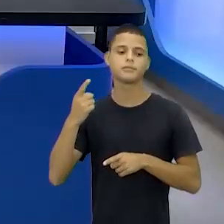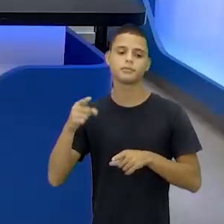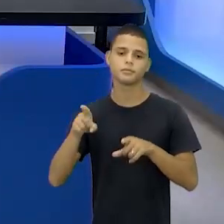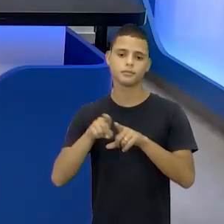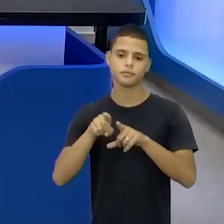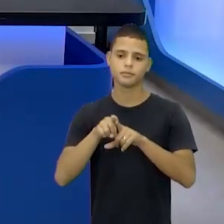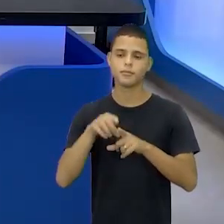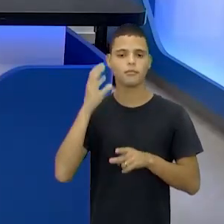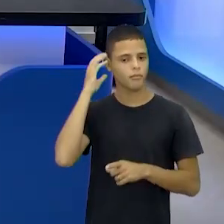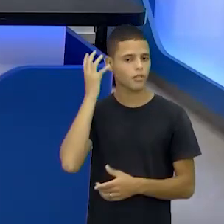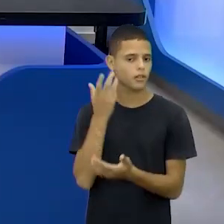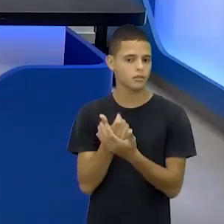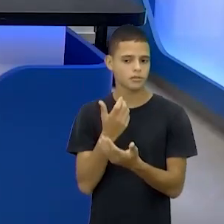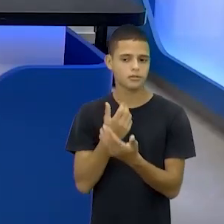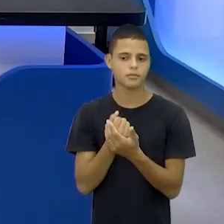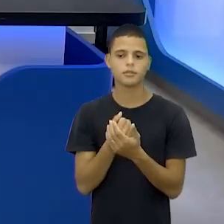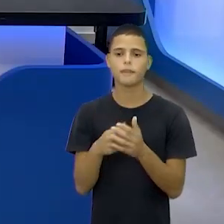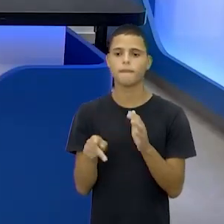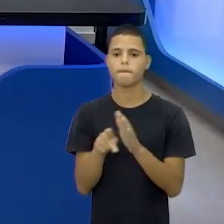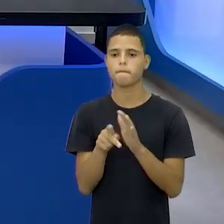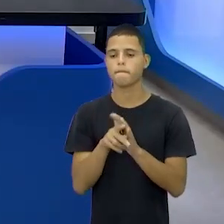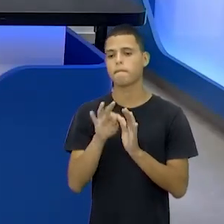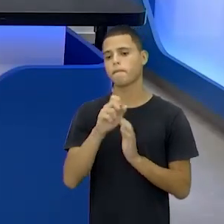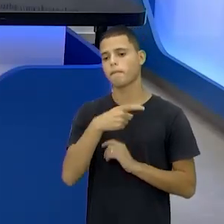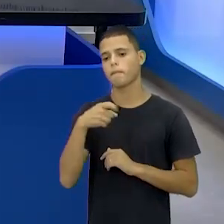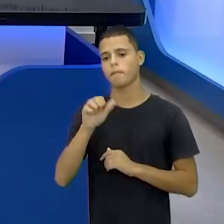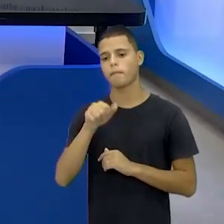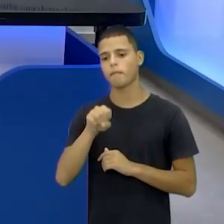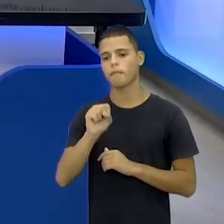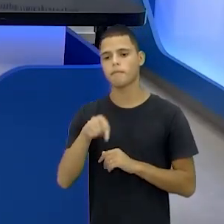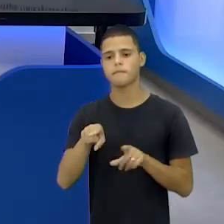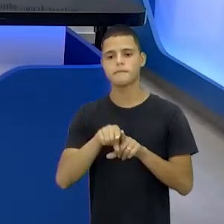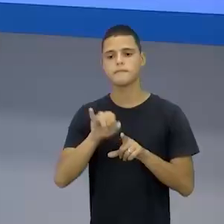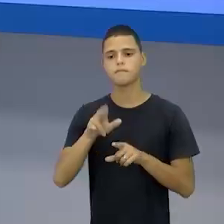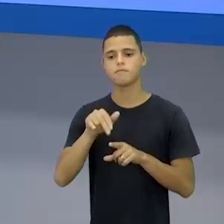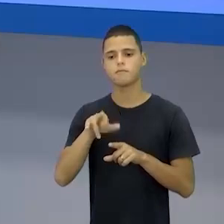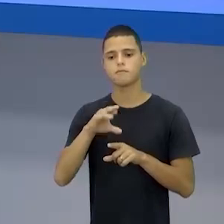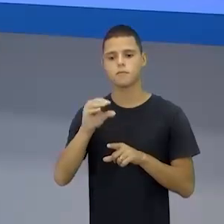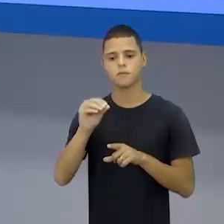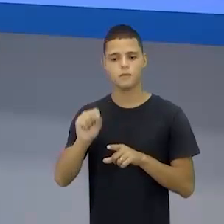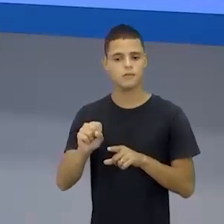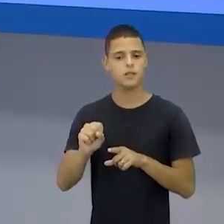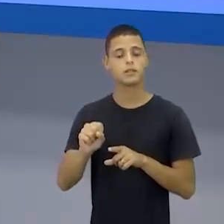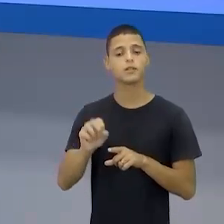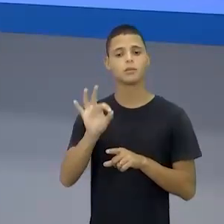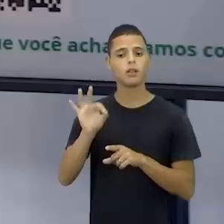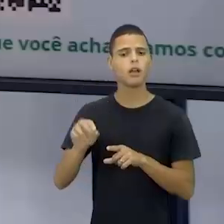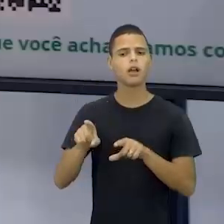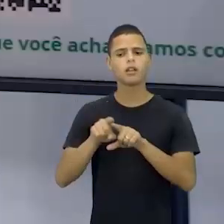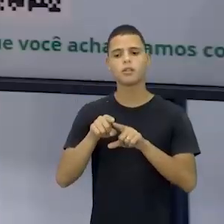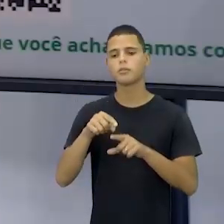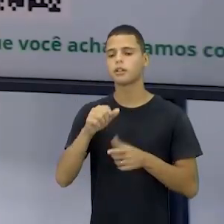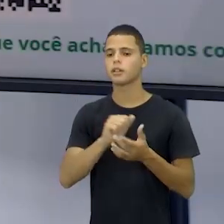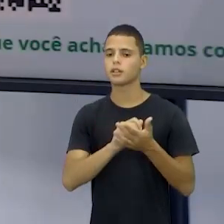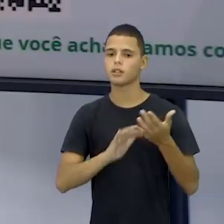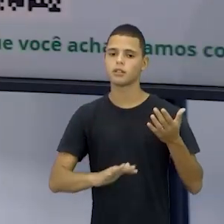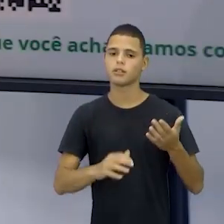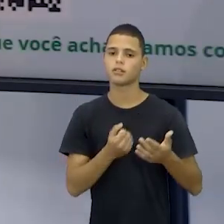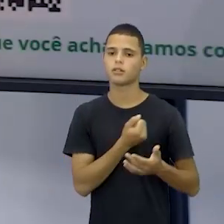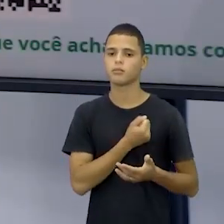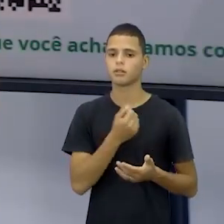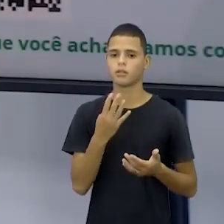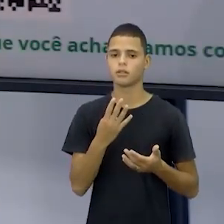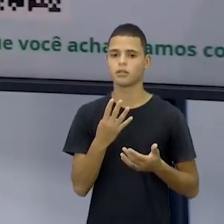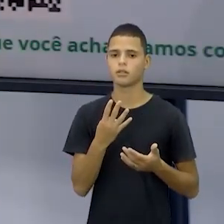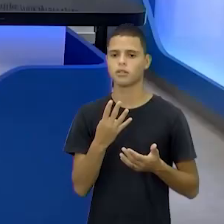do podcast, que a gente falou de taxa e de juros. Isso. E aí depois na atividade 4, o que a gente tinha? Na atividade 4,